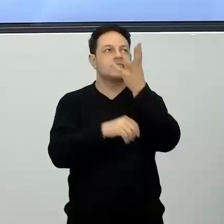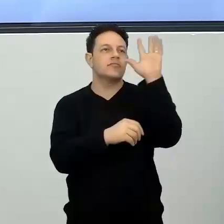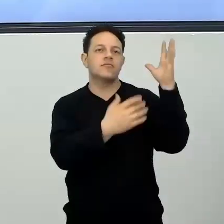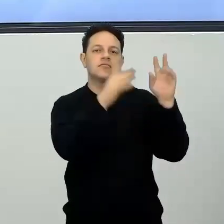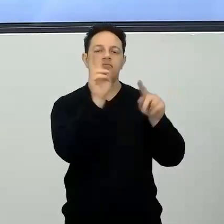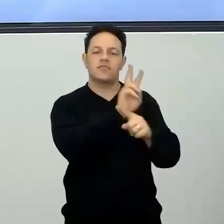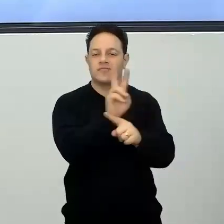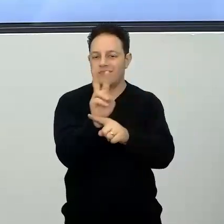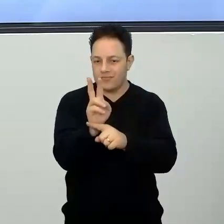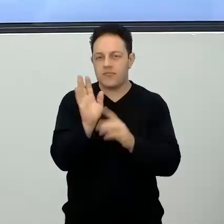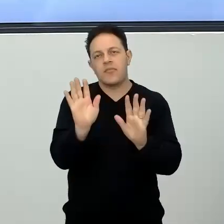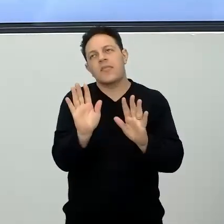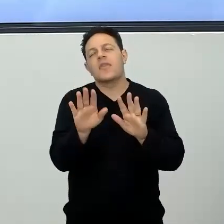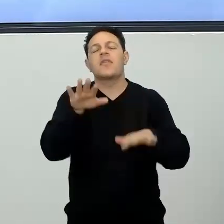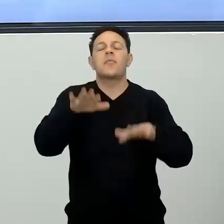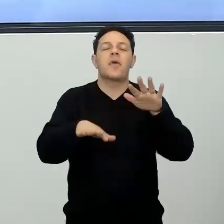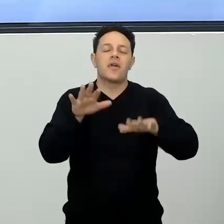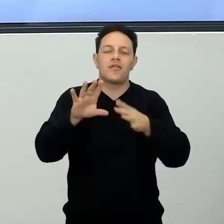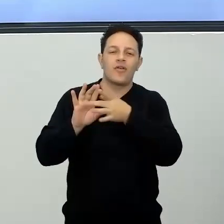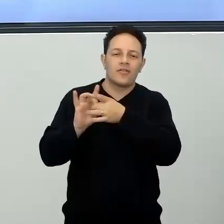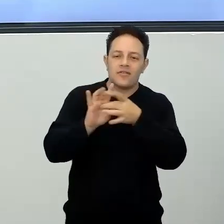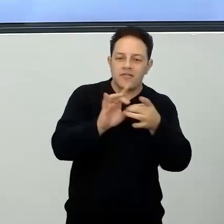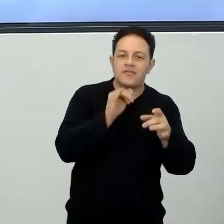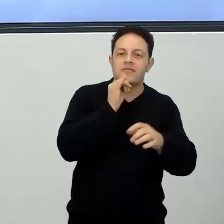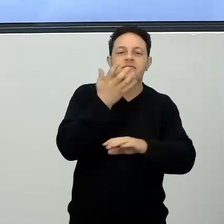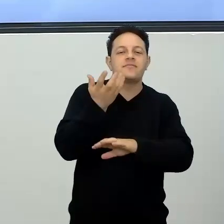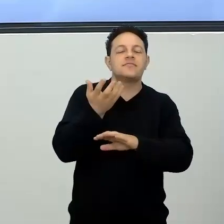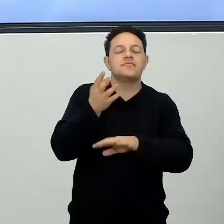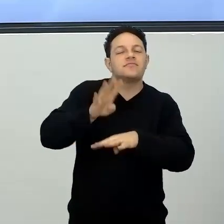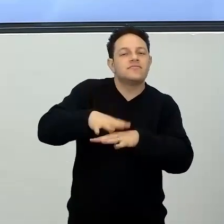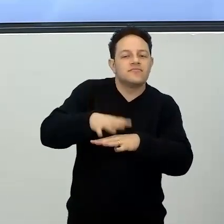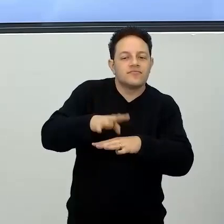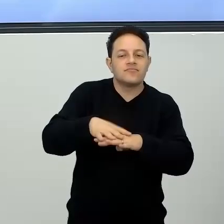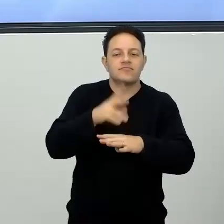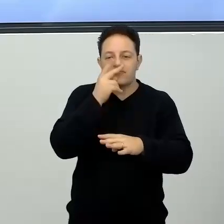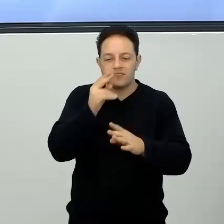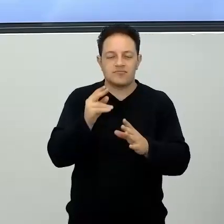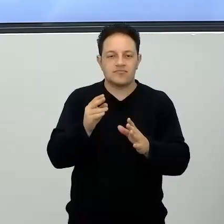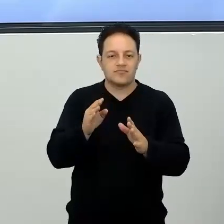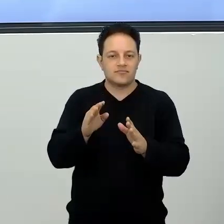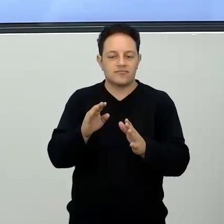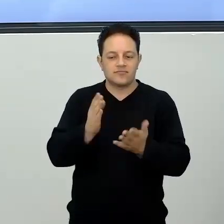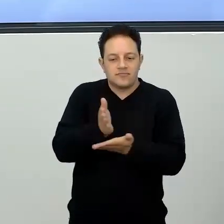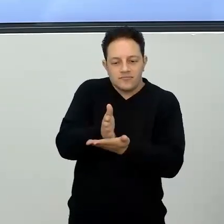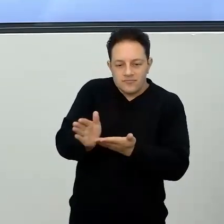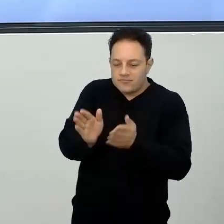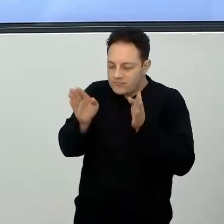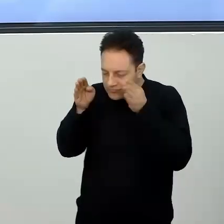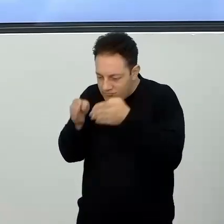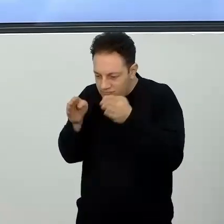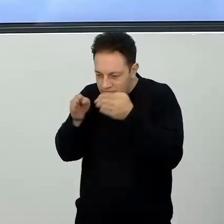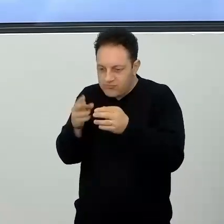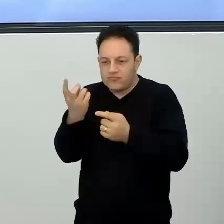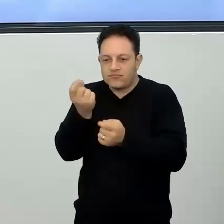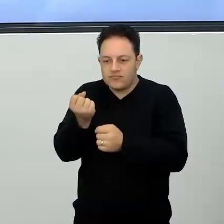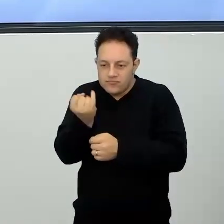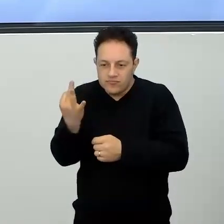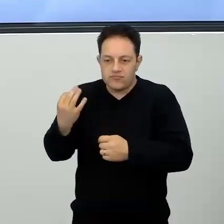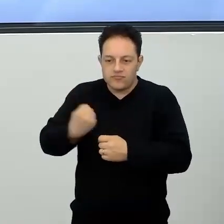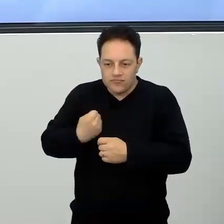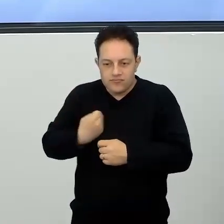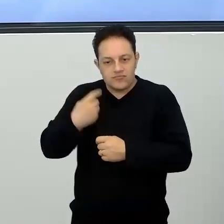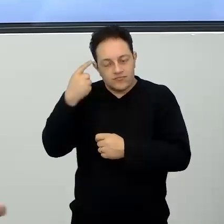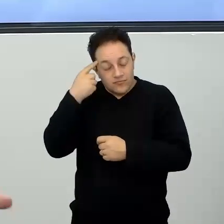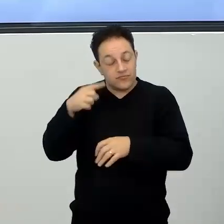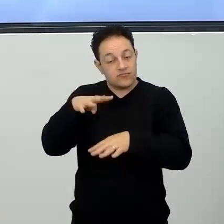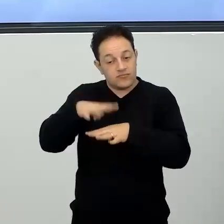que, a um contexto que a matemática ela ficou muito dentro de caixinhas e aquele velho conceito